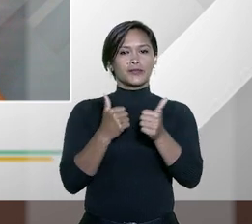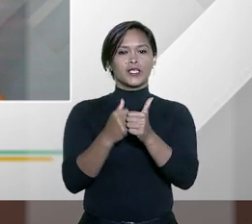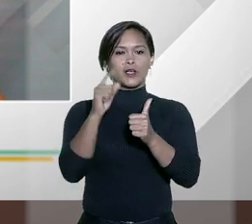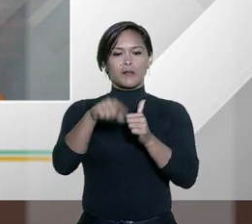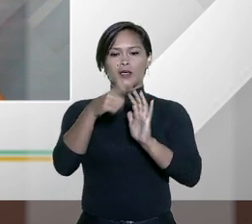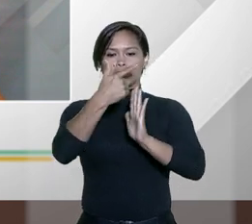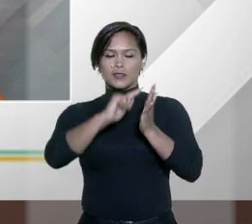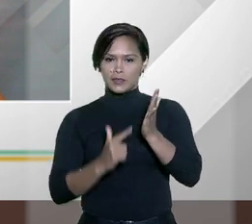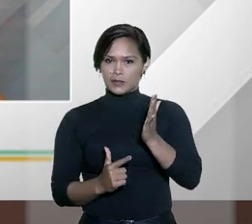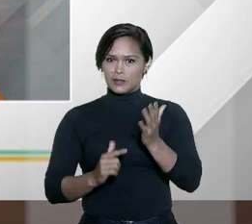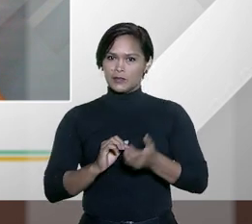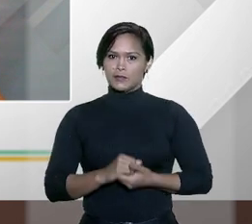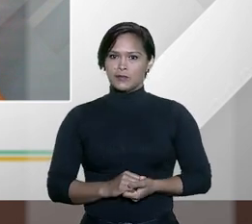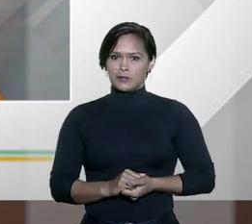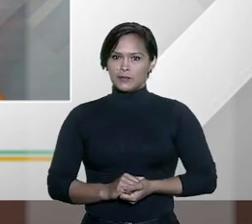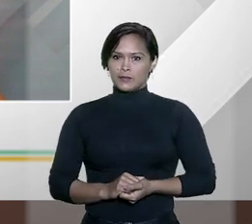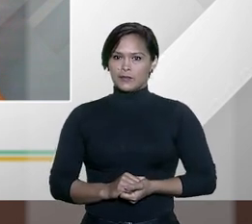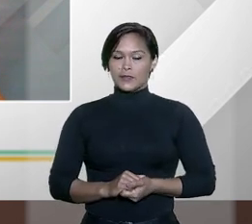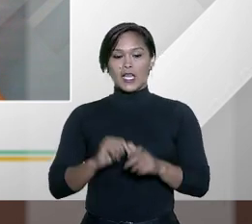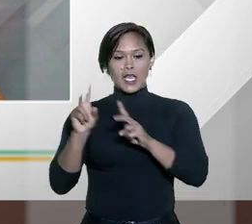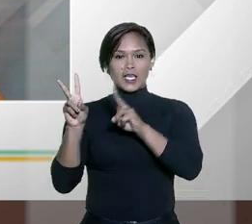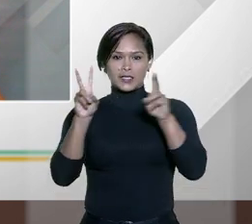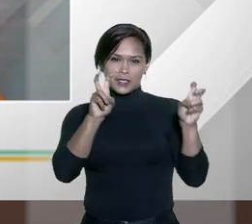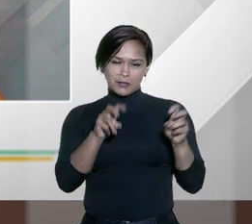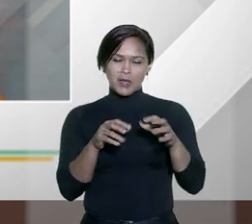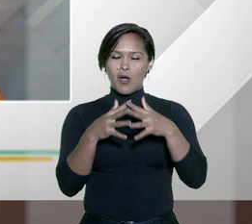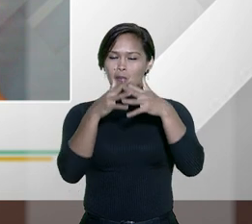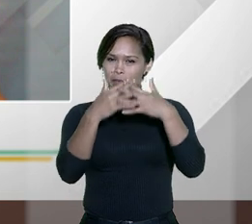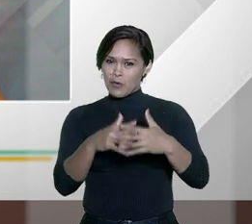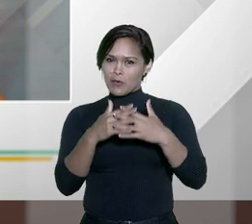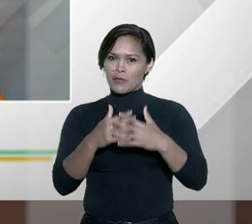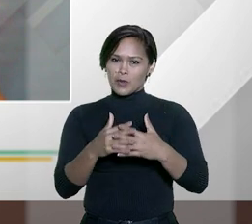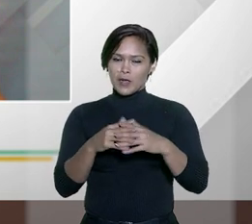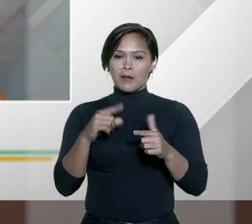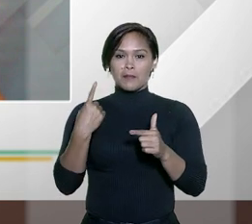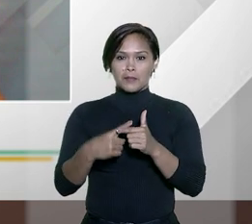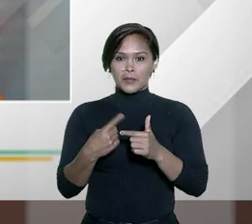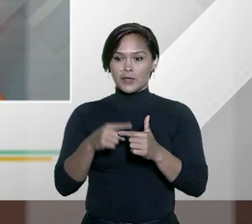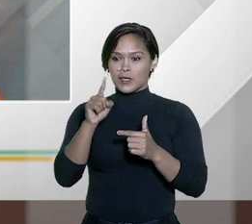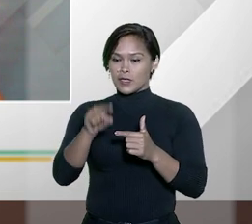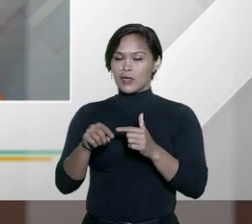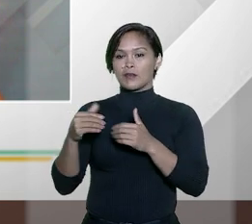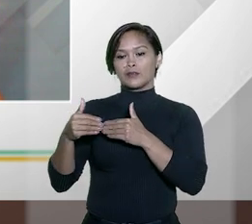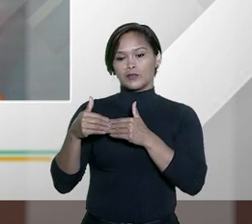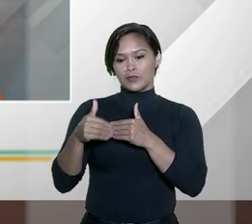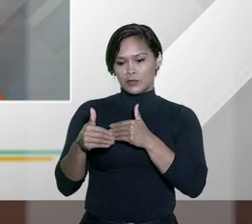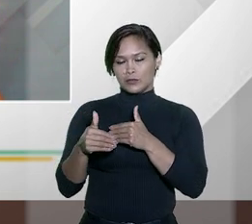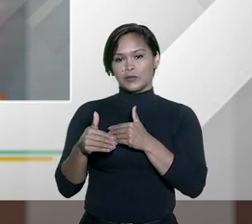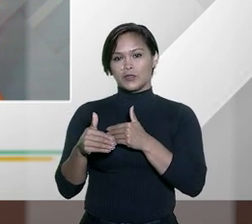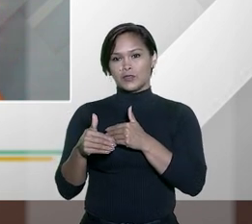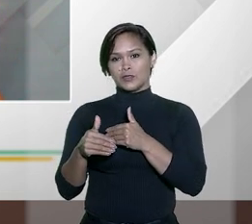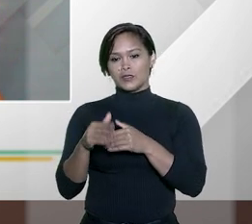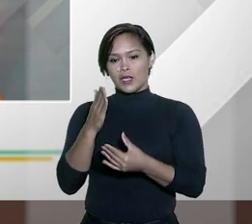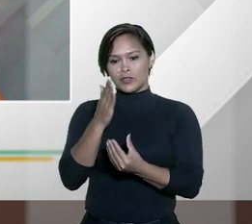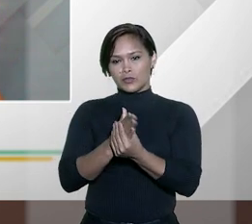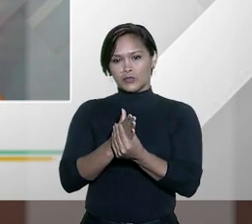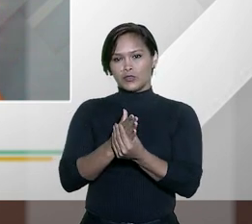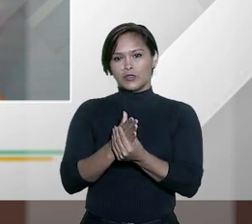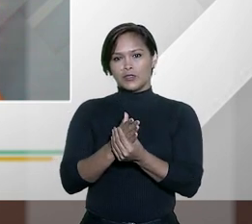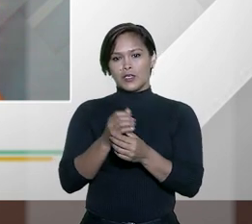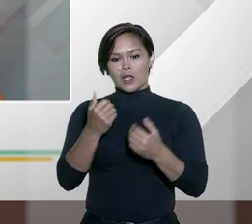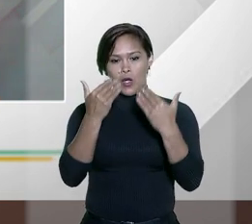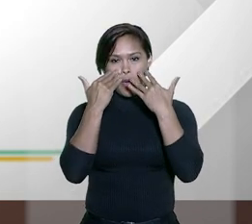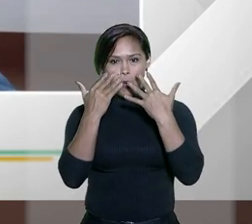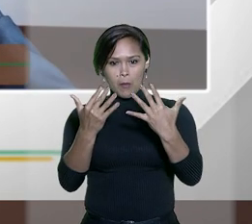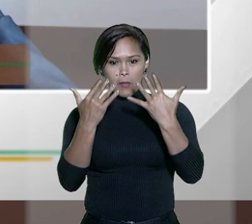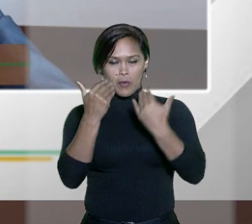acompanhado essa lista? Esse aspecto é um pouquinho complicado, Thiago, porque embora os processos judiciais sejam